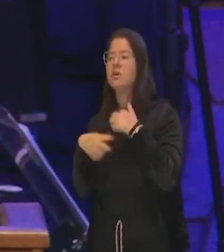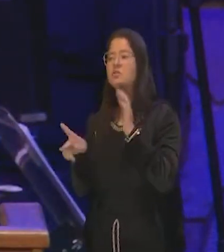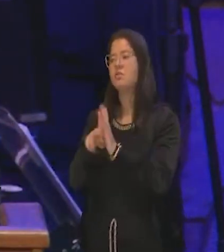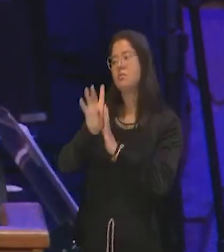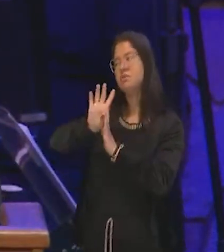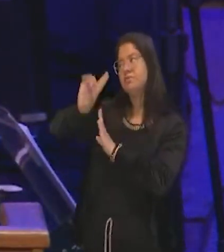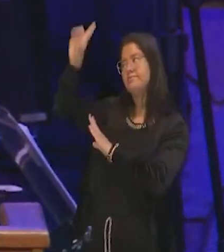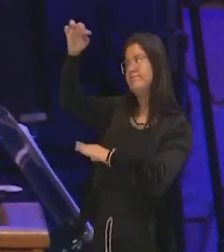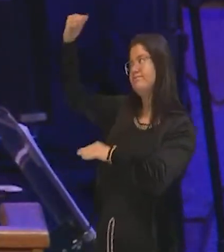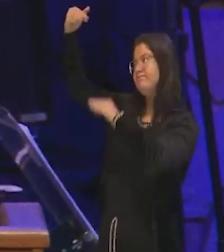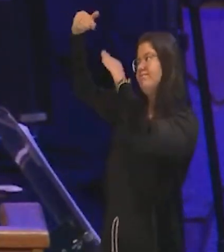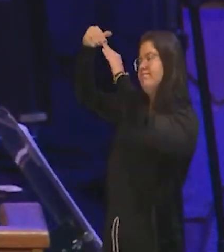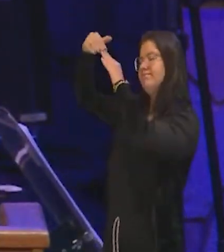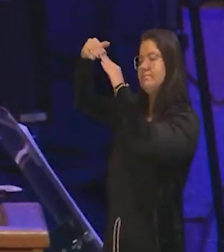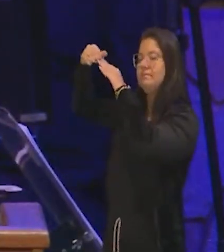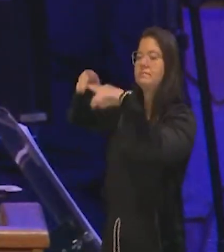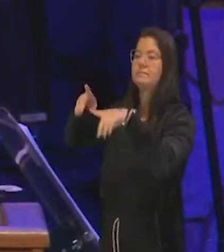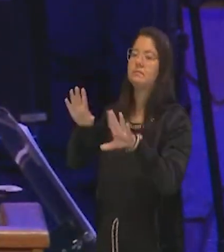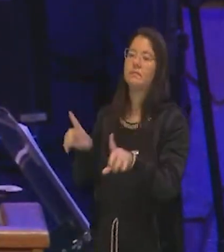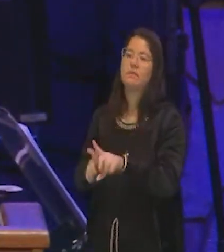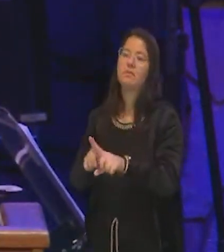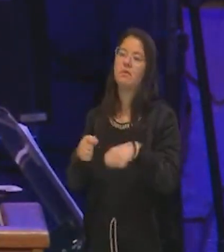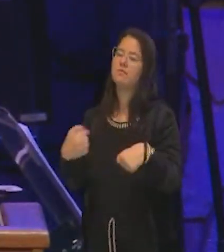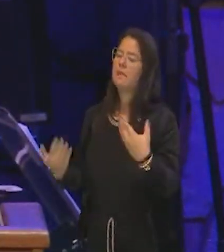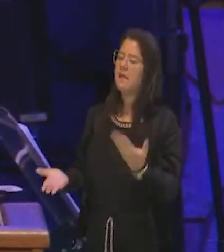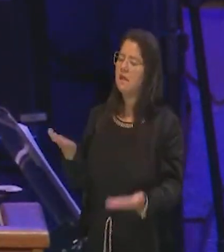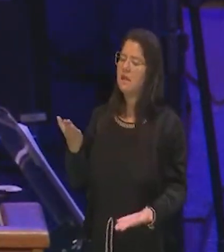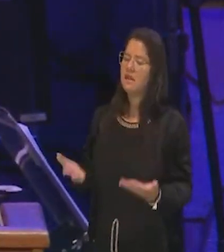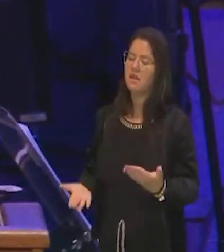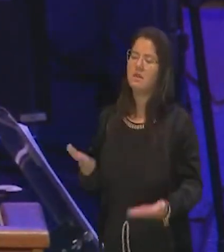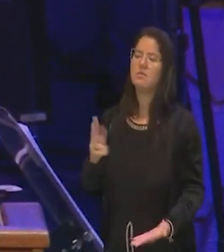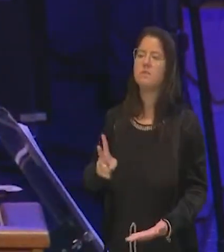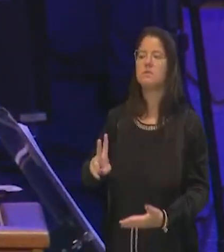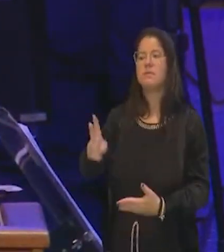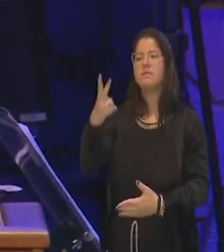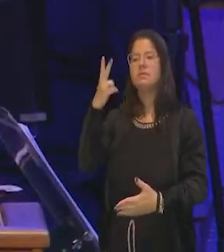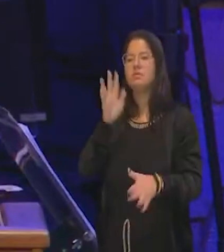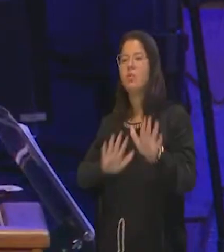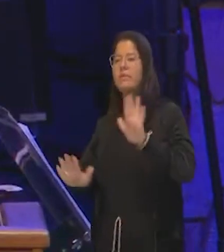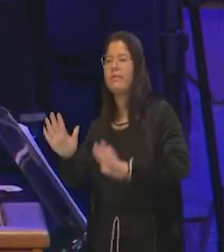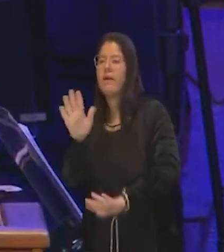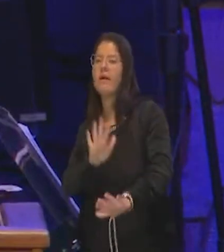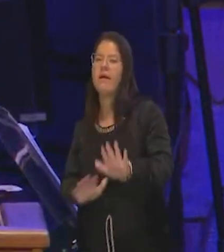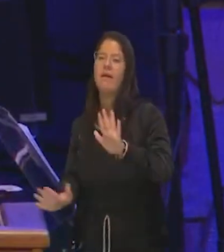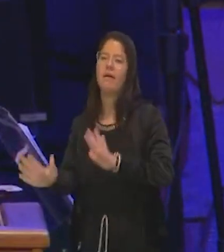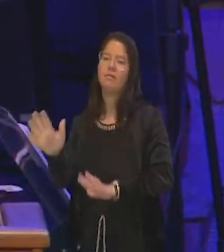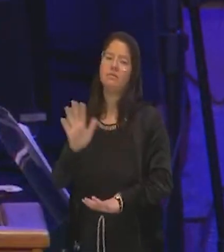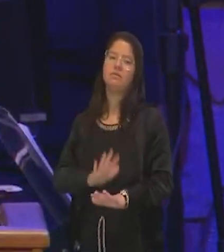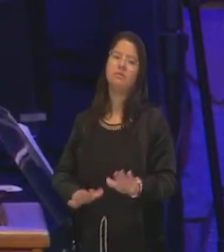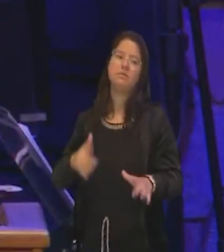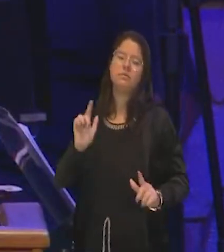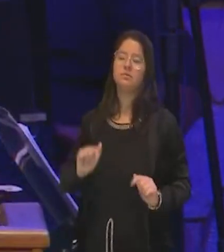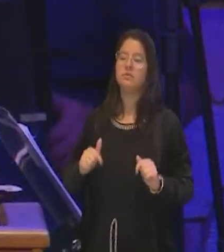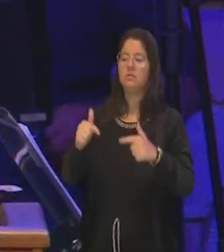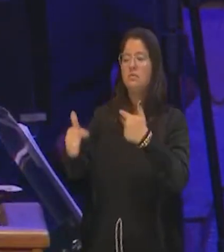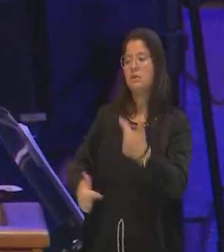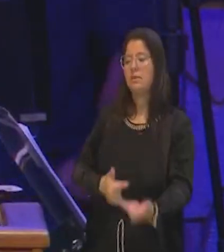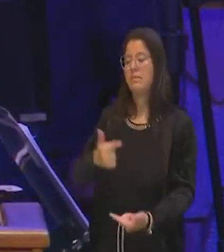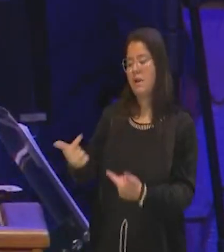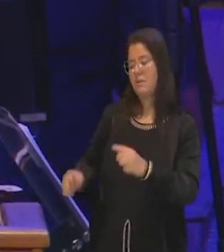Deus, mantendo aquele tempero, mantendo aquele cuidado para com a sua atividade